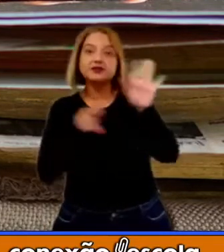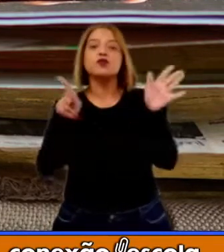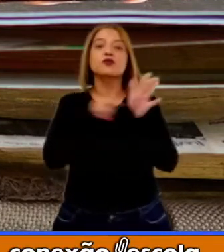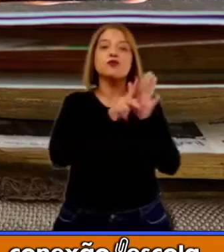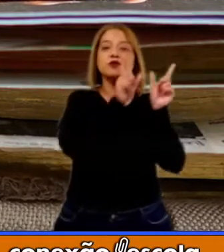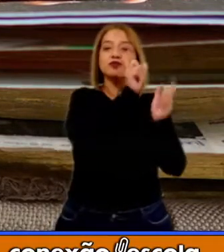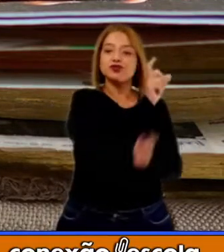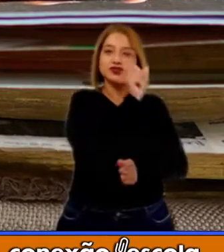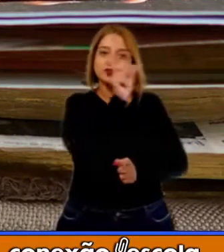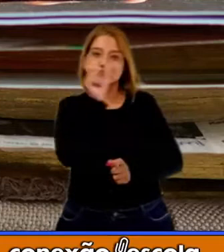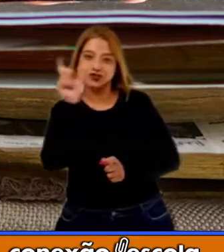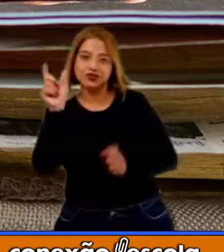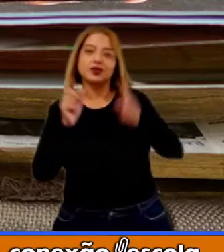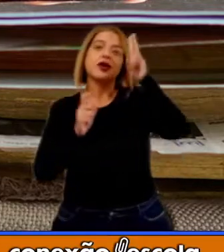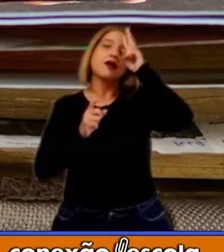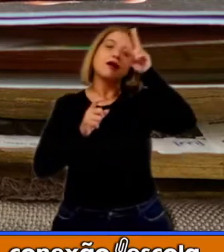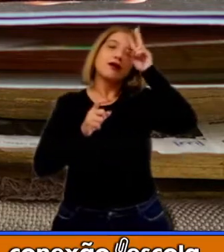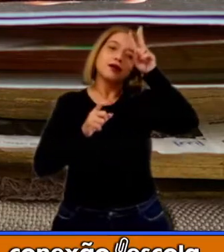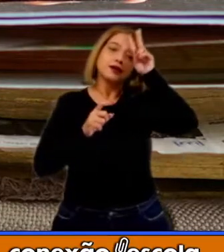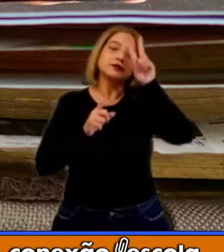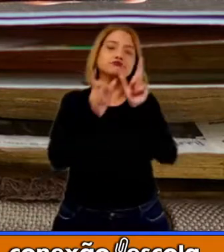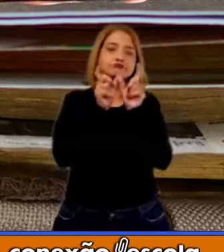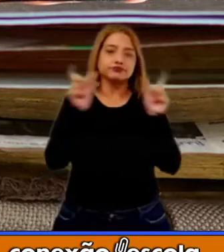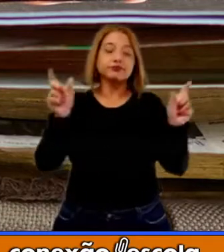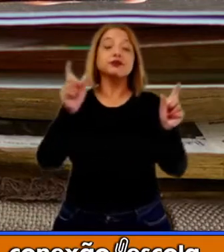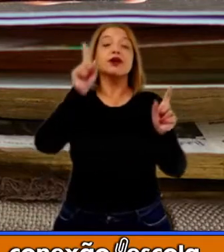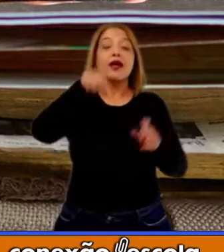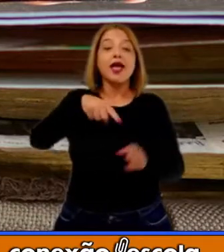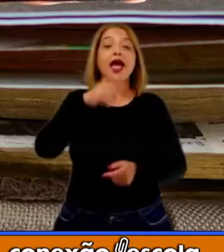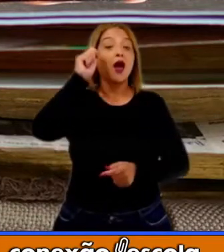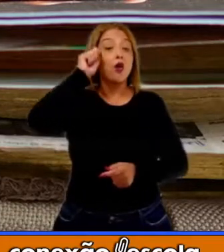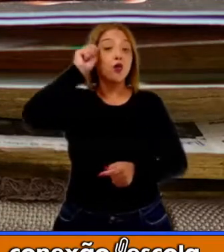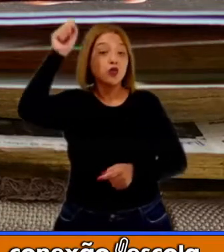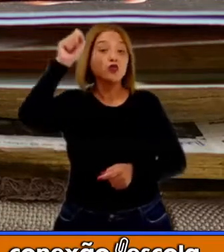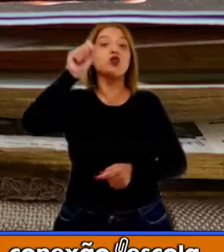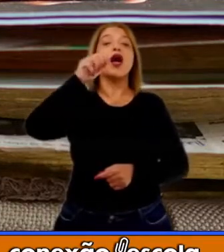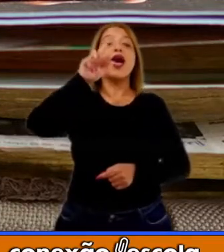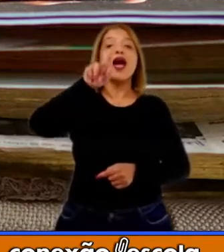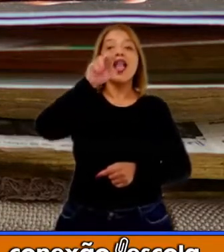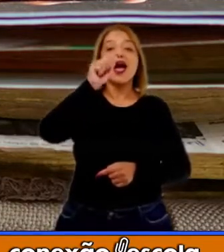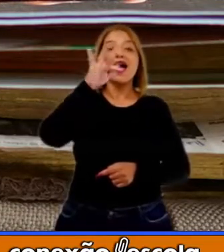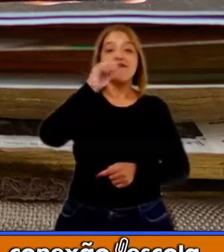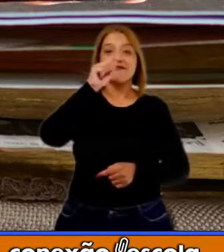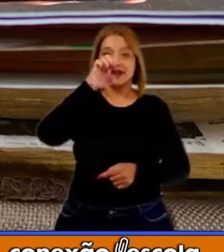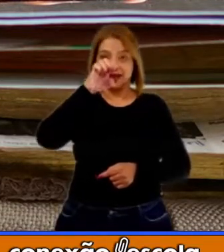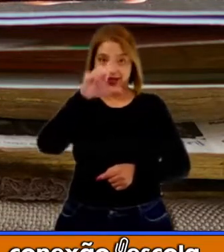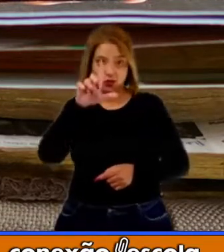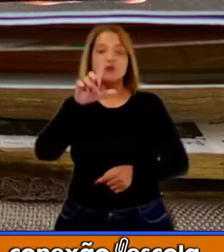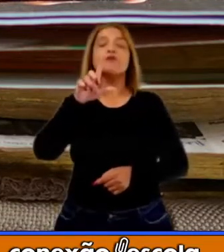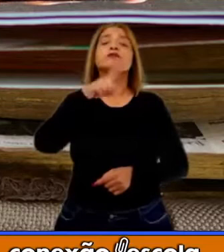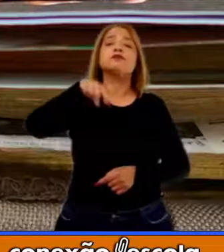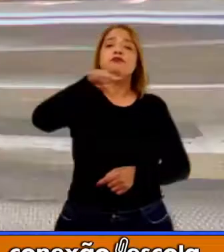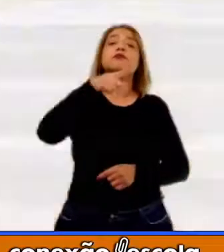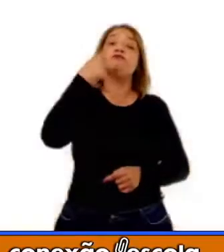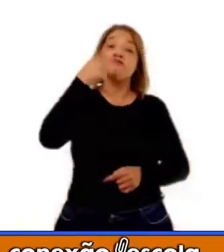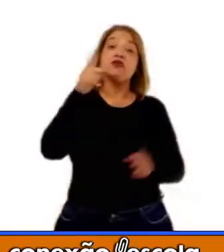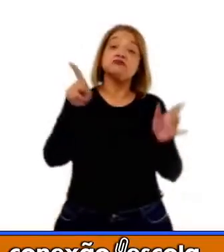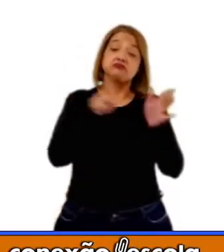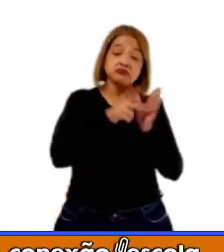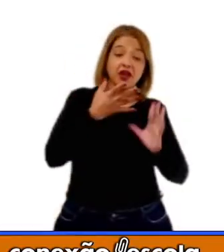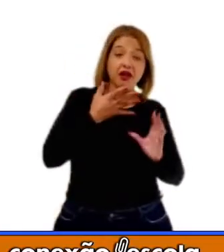Humor com Ciência, do autor William Rafael. Ele está falando sobre cadeia alimentar. Vamos